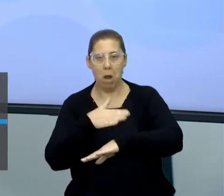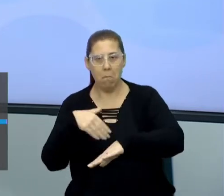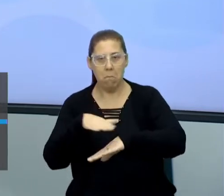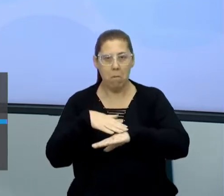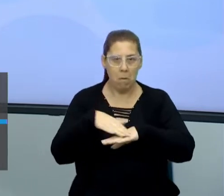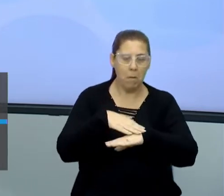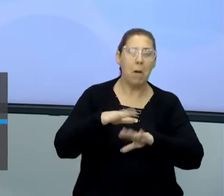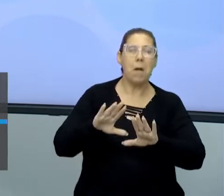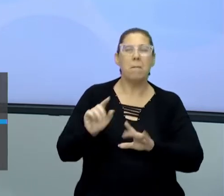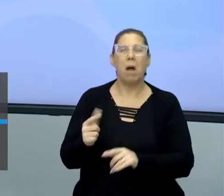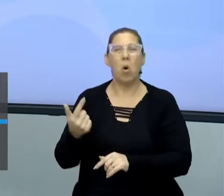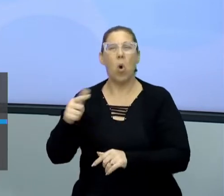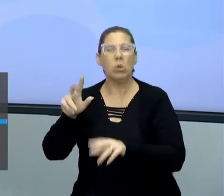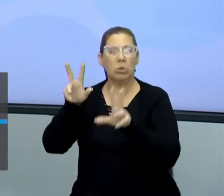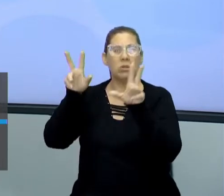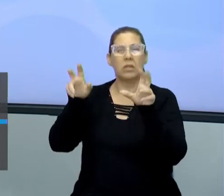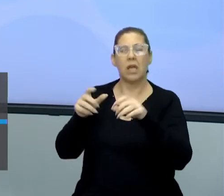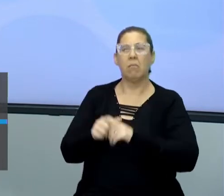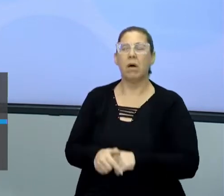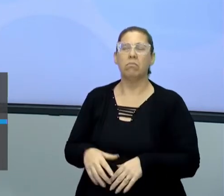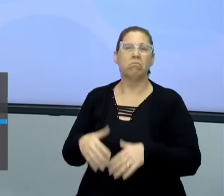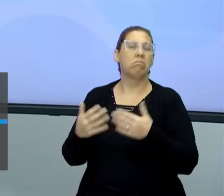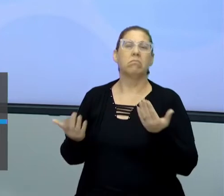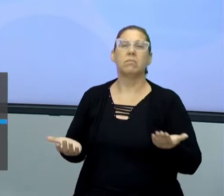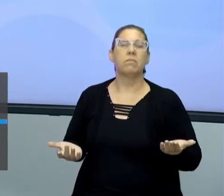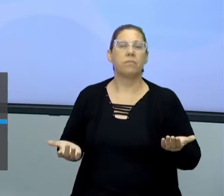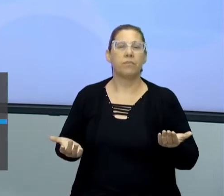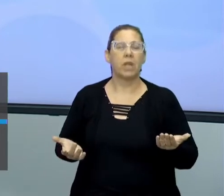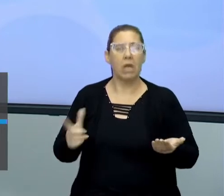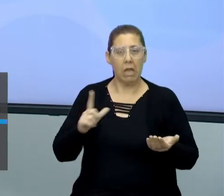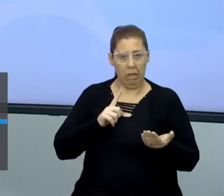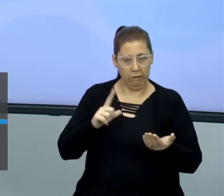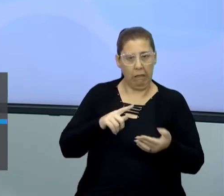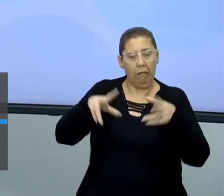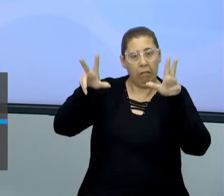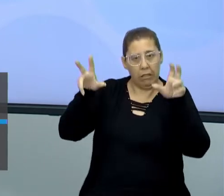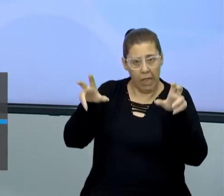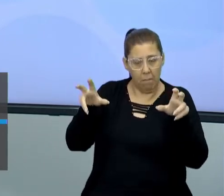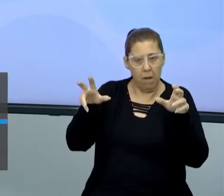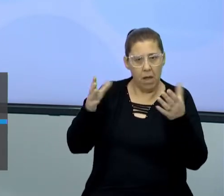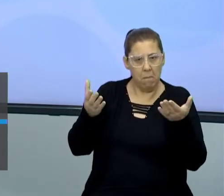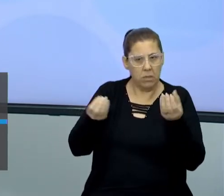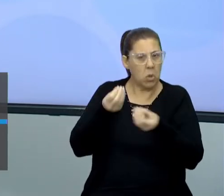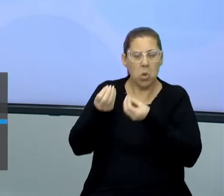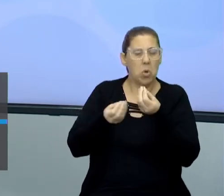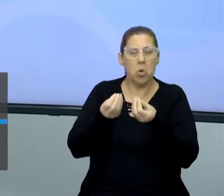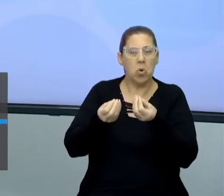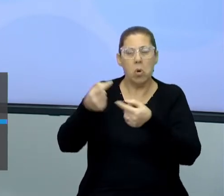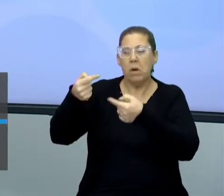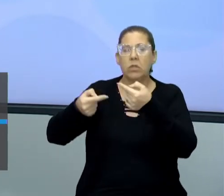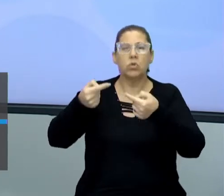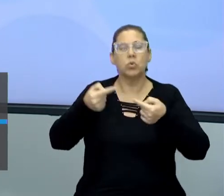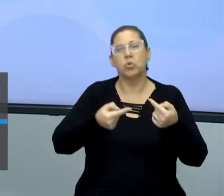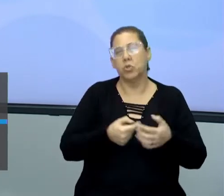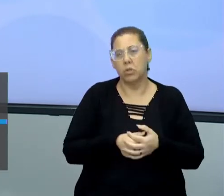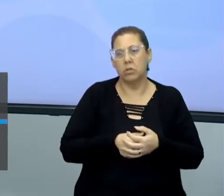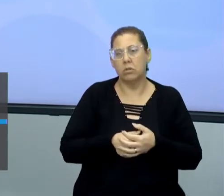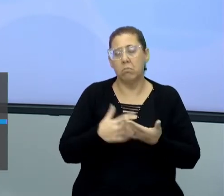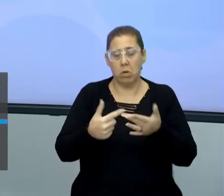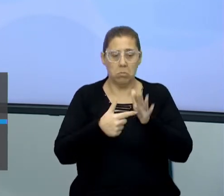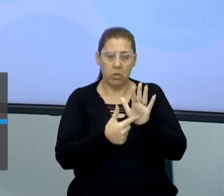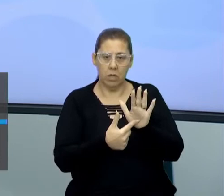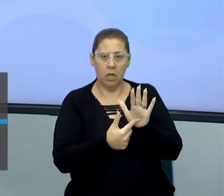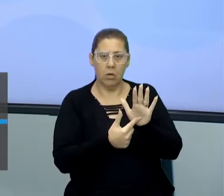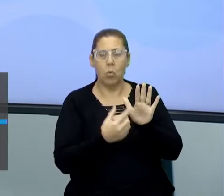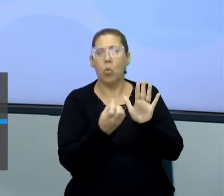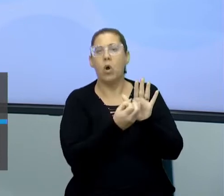propor um outro tema. Puxa vida, você tem esse assunto, mas como esse assunto é discutido? Porque você pode apontar lá números